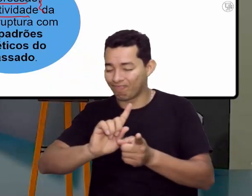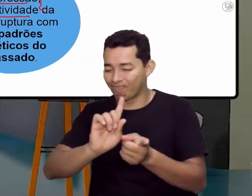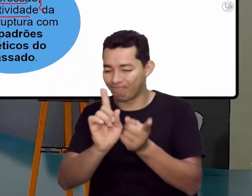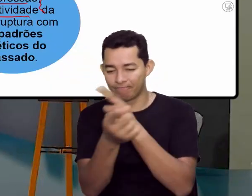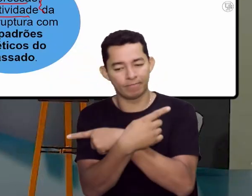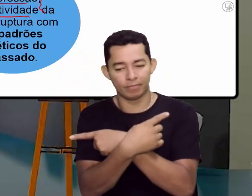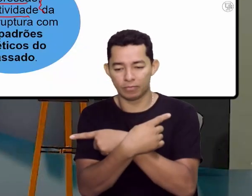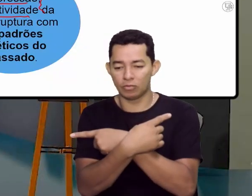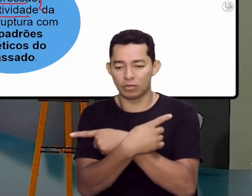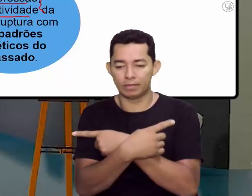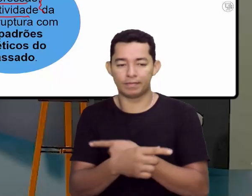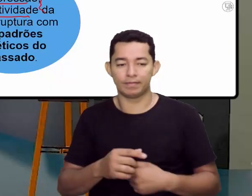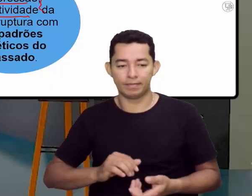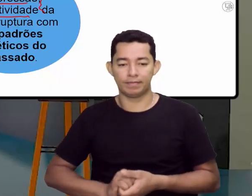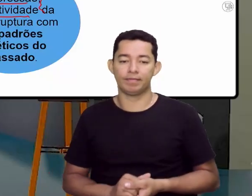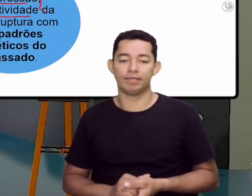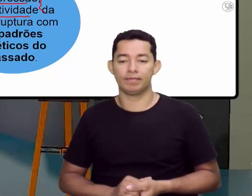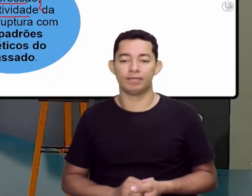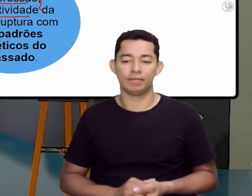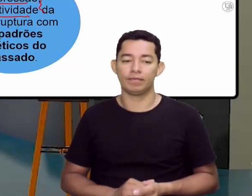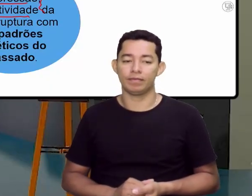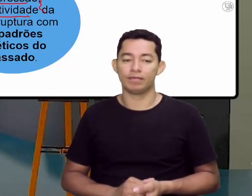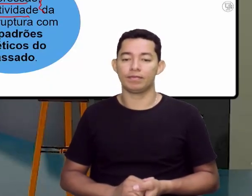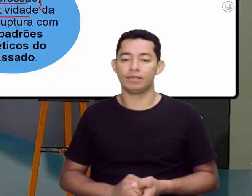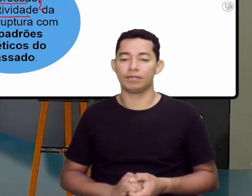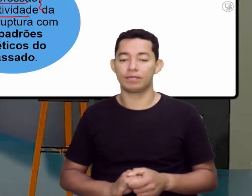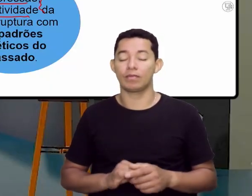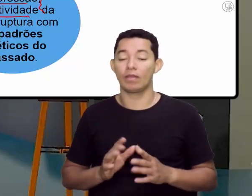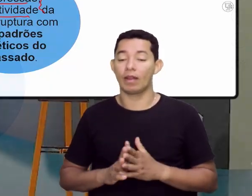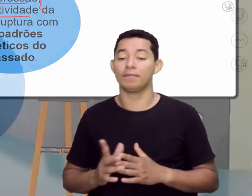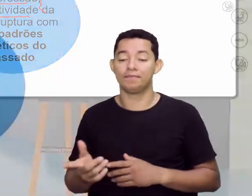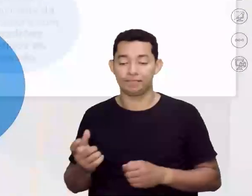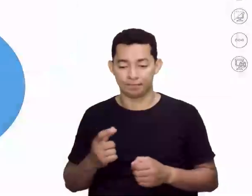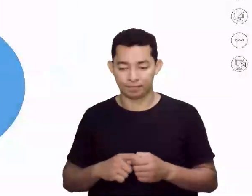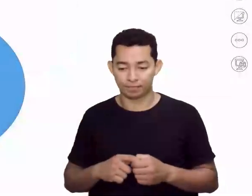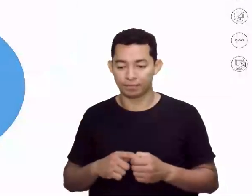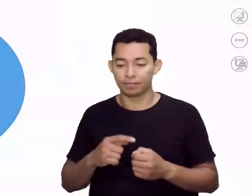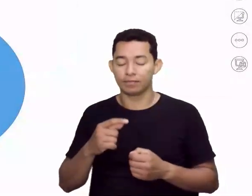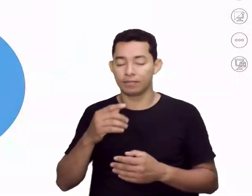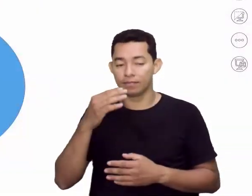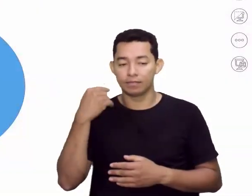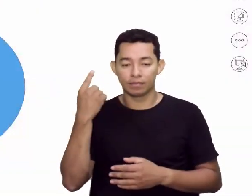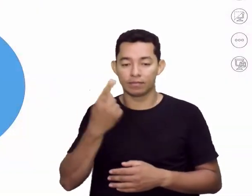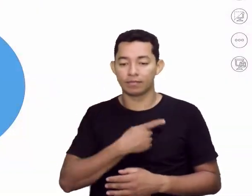dizer. Certo? Então, vamos voltar lá para a gente seguir com